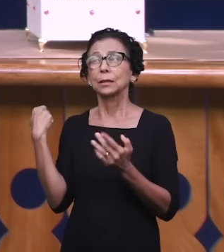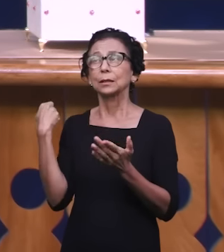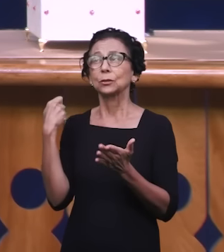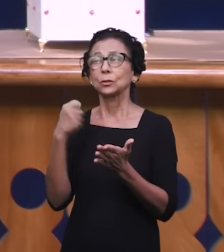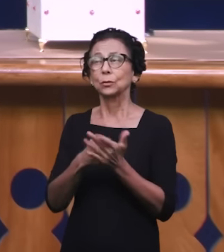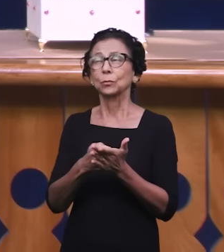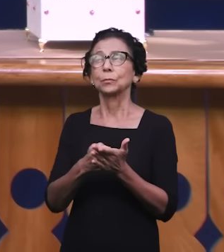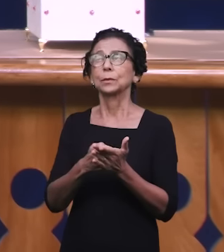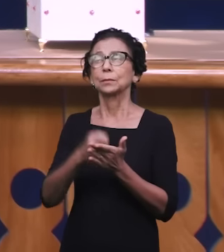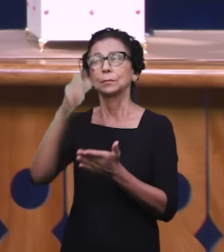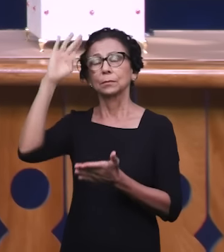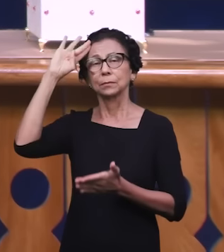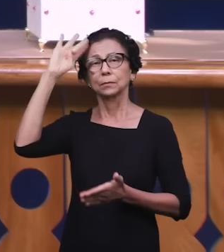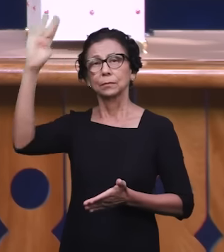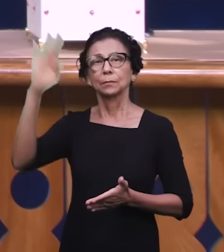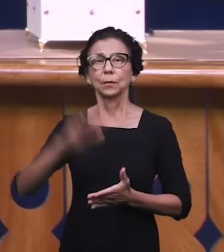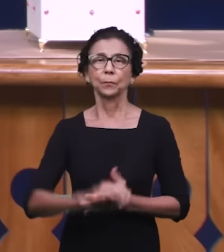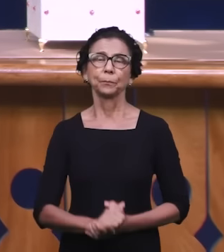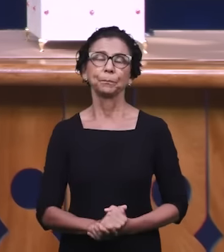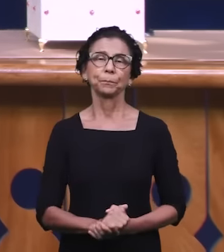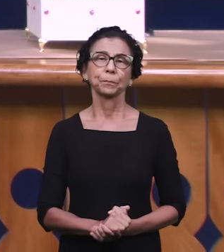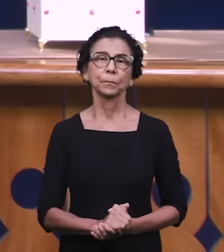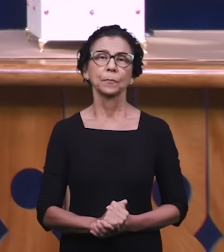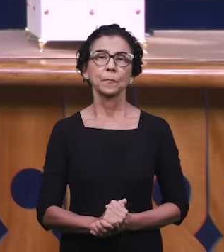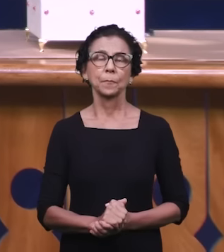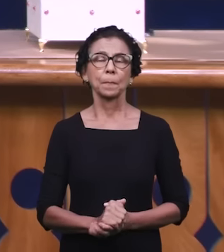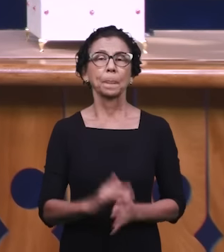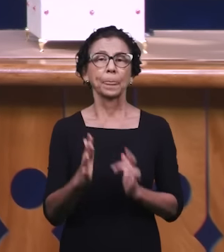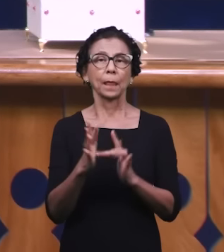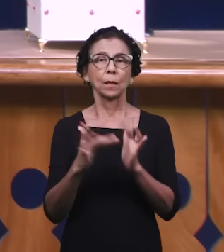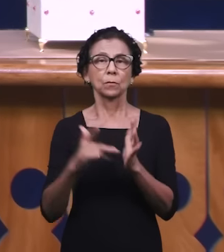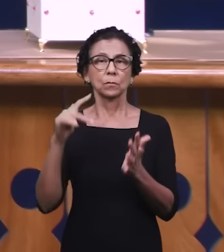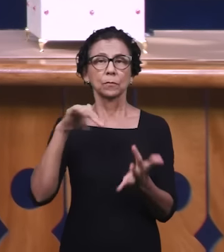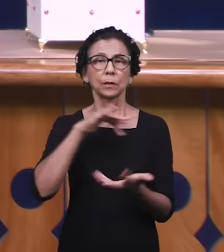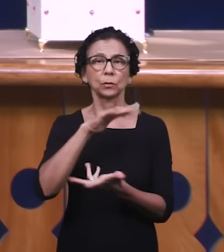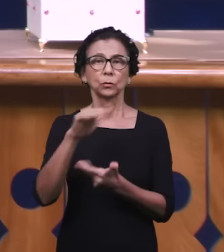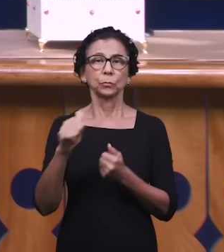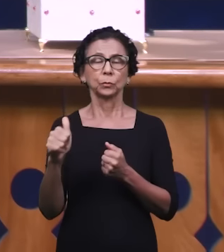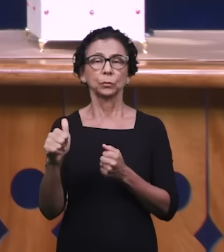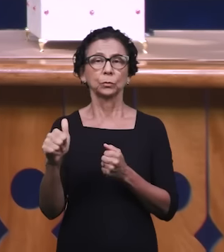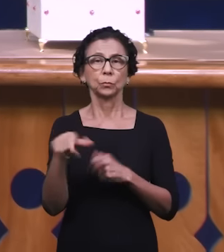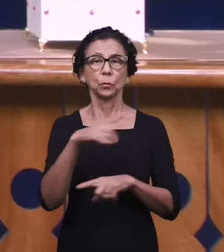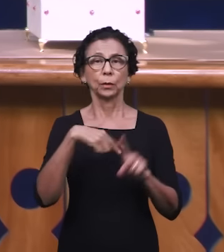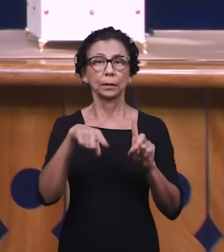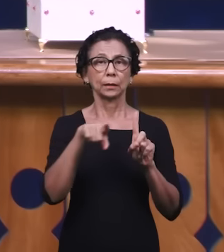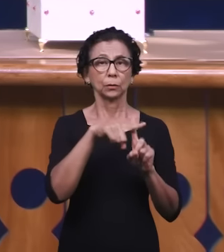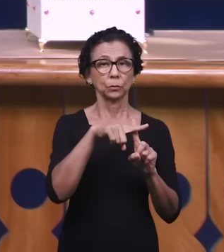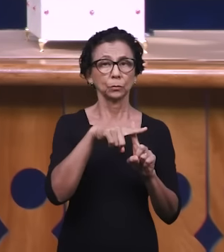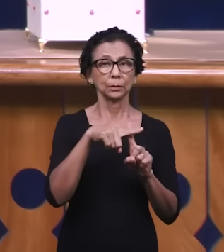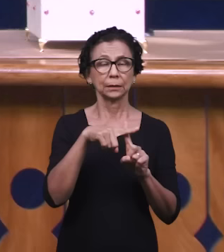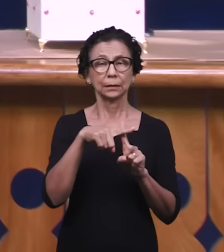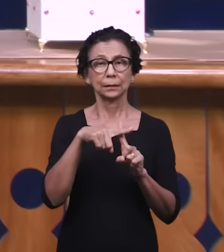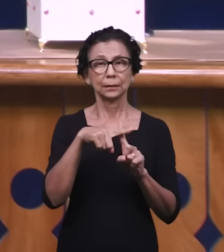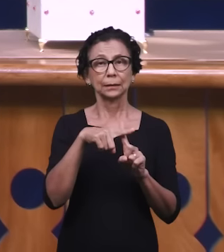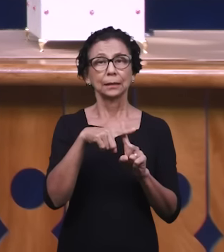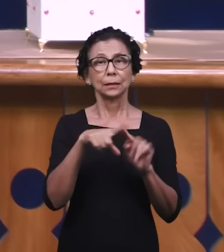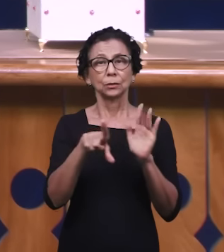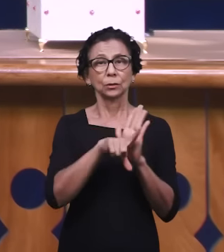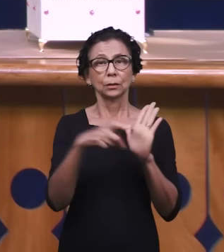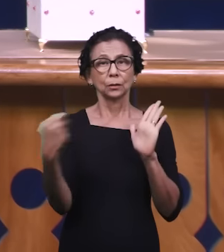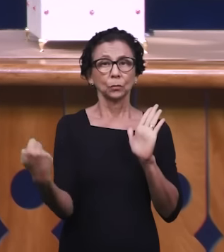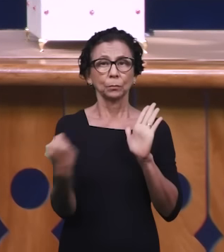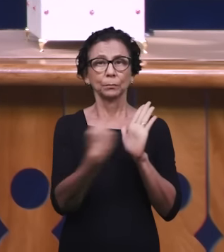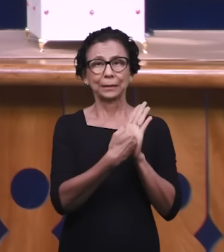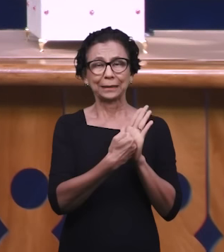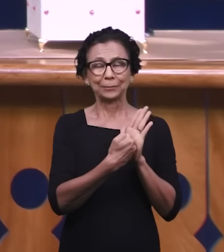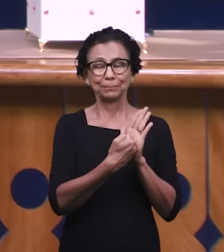ele veio exatamente para isso. Mas ele, quando vem, ele deixa uma promessa maravilhosa para nós. E essa promessa está